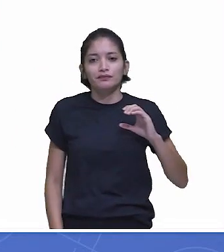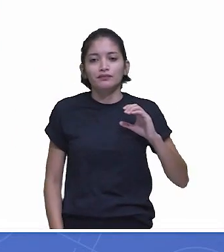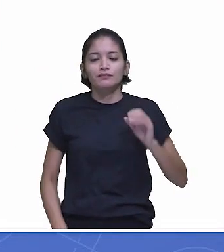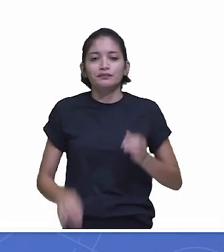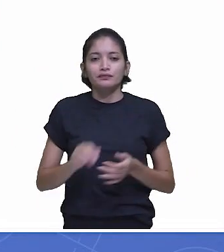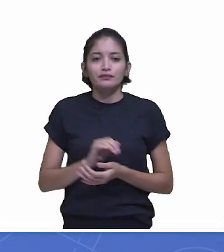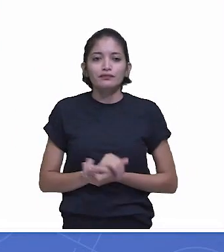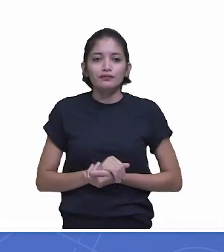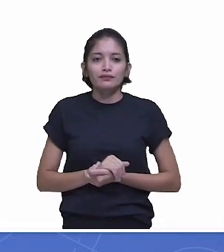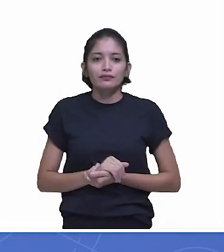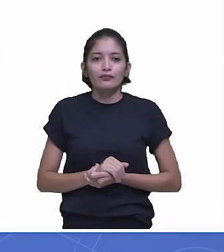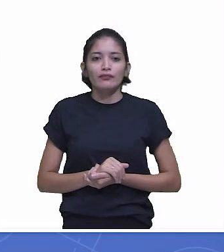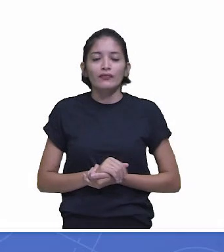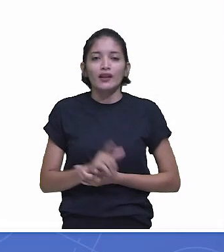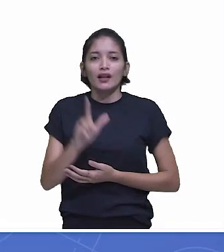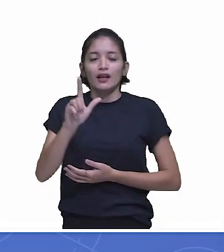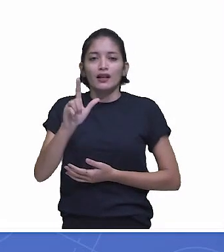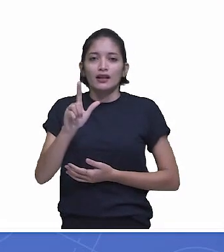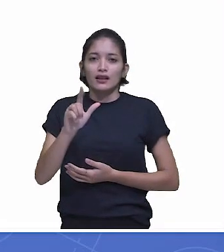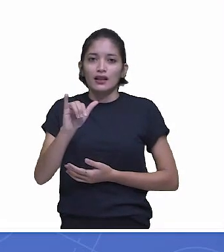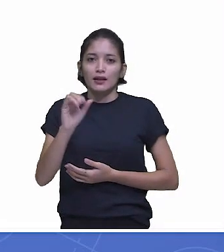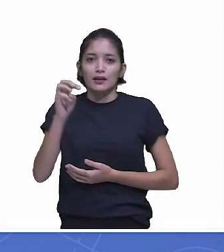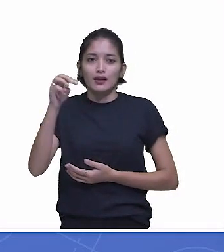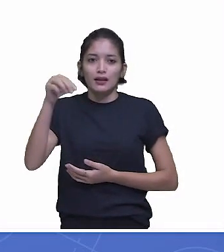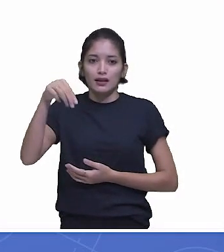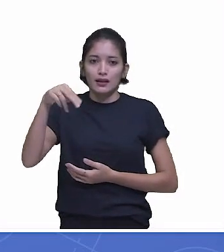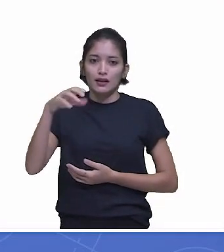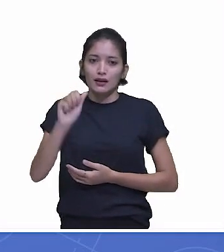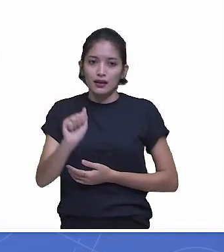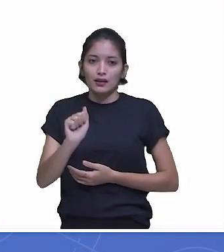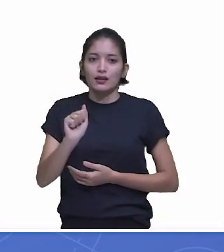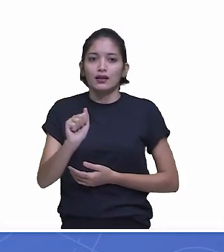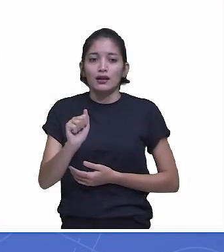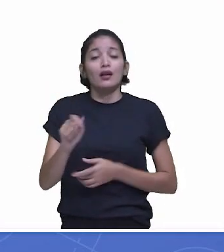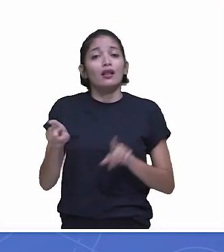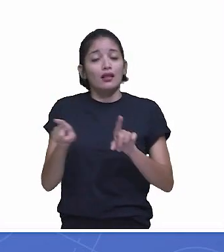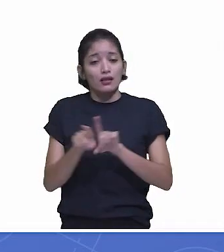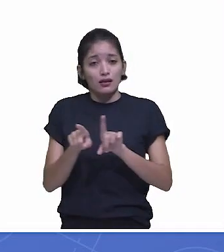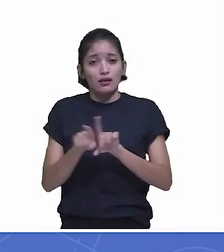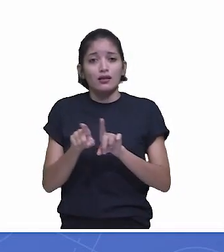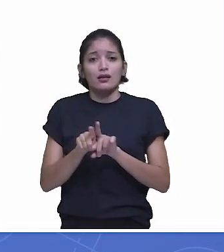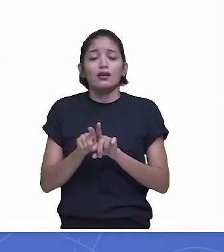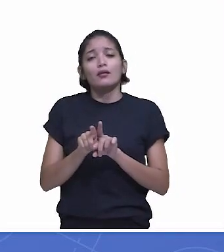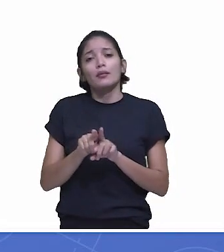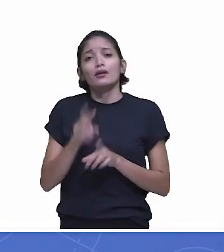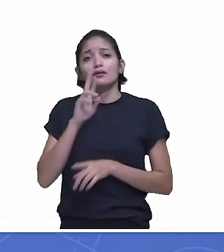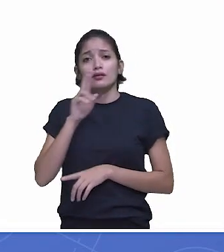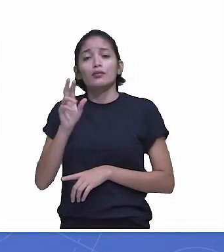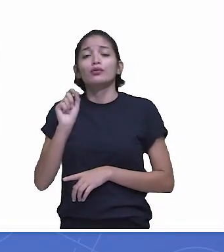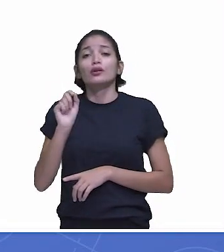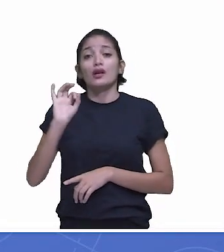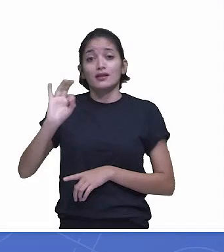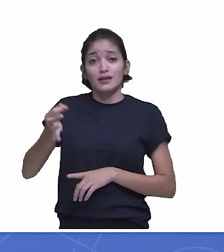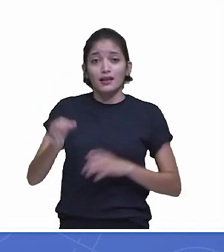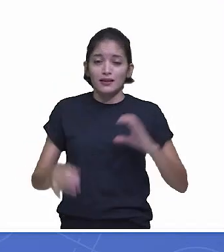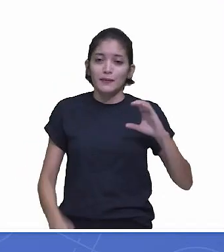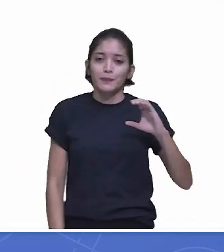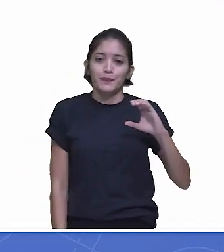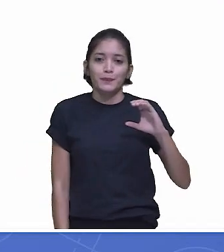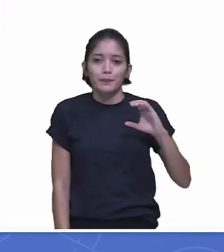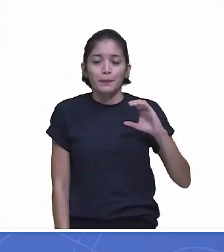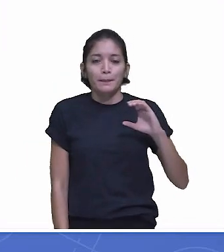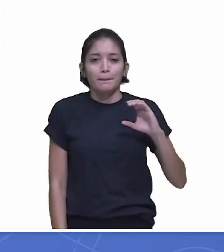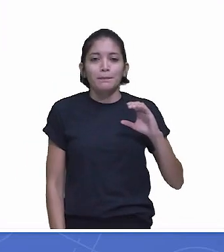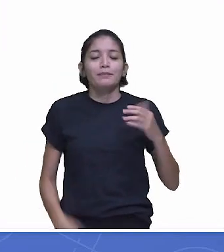que a resposta correta é a letra C. Quem mais interagiu também? A Lina também dizendo que a